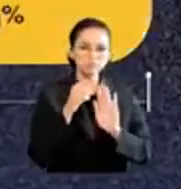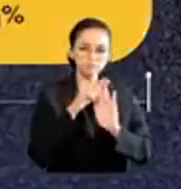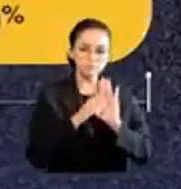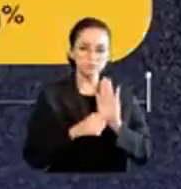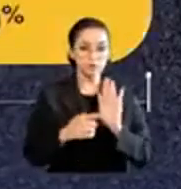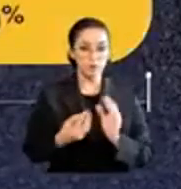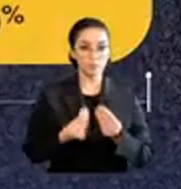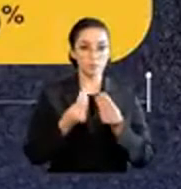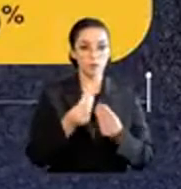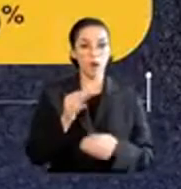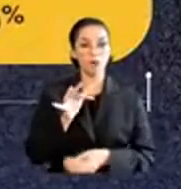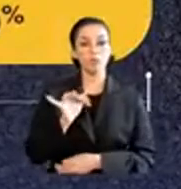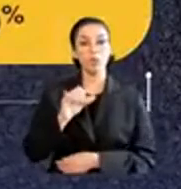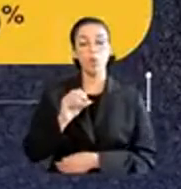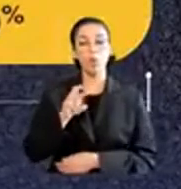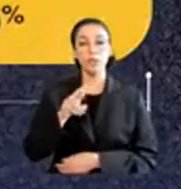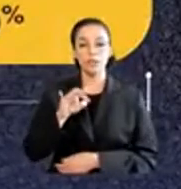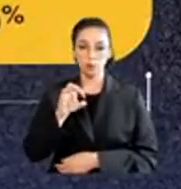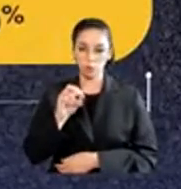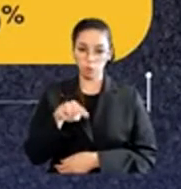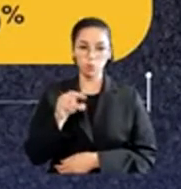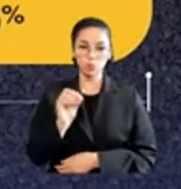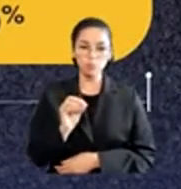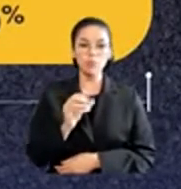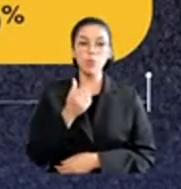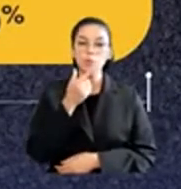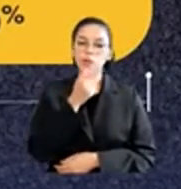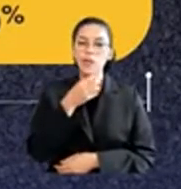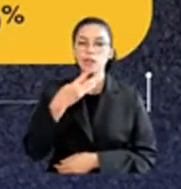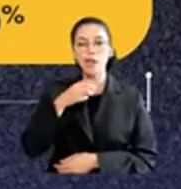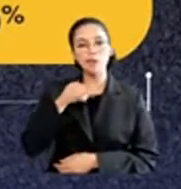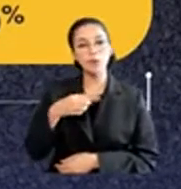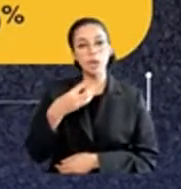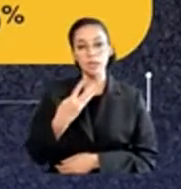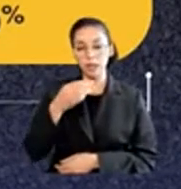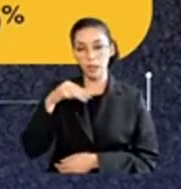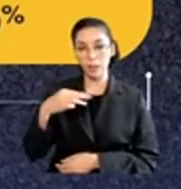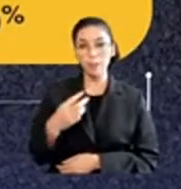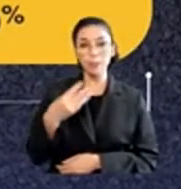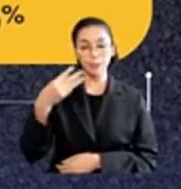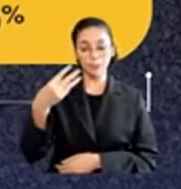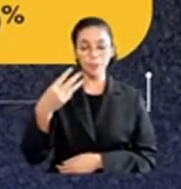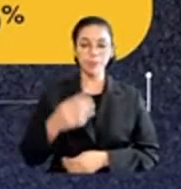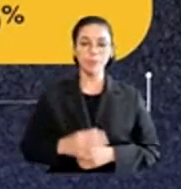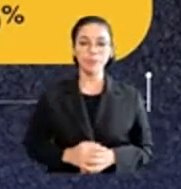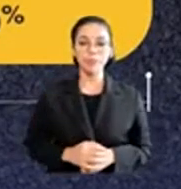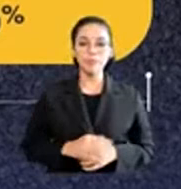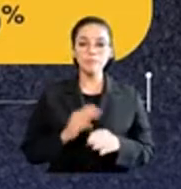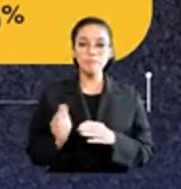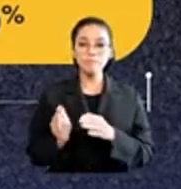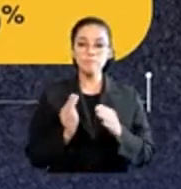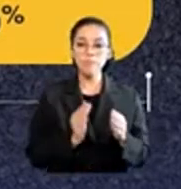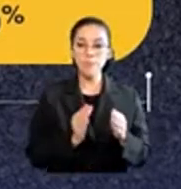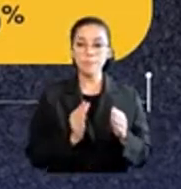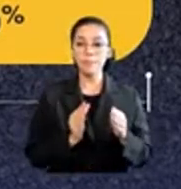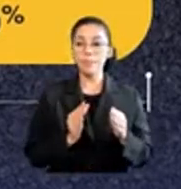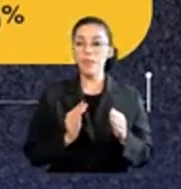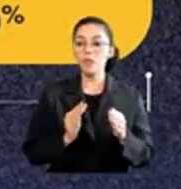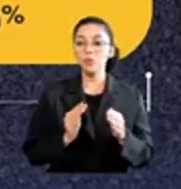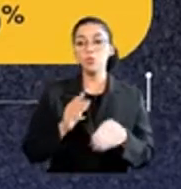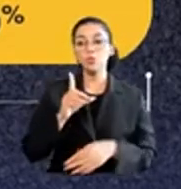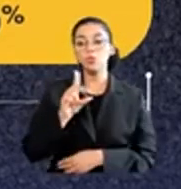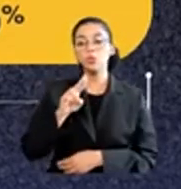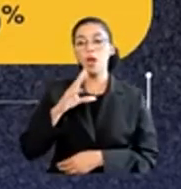uma capacidade volumétrica de 3,3 metros cúbicos e o Ducato com uma capacidade de 8